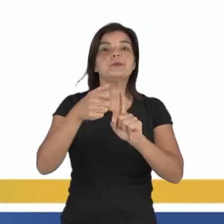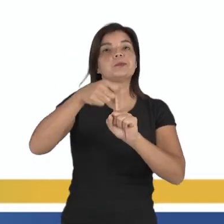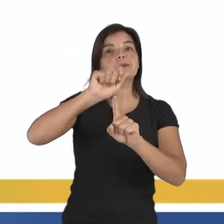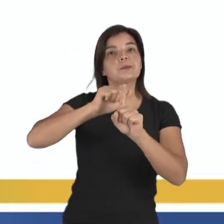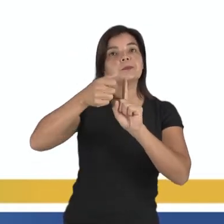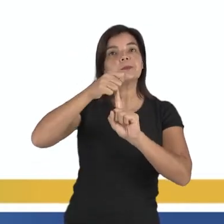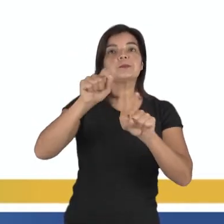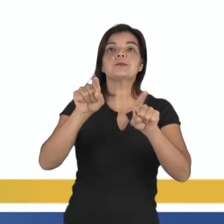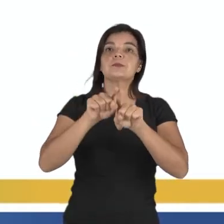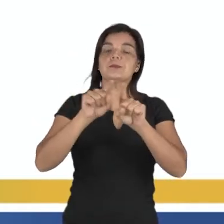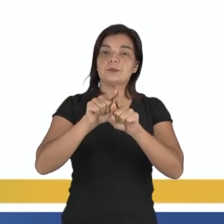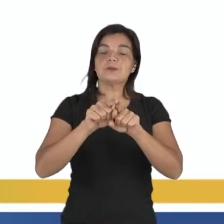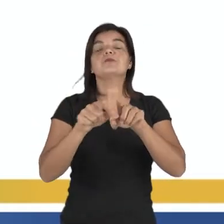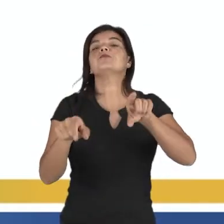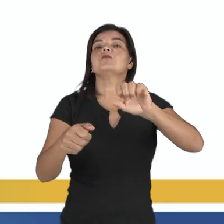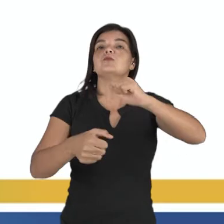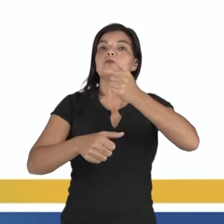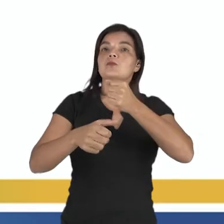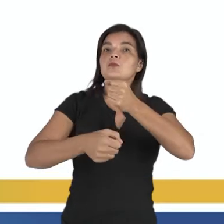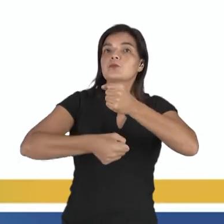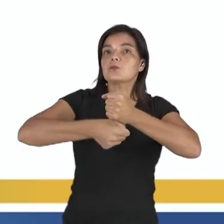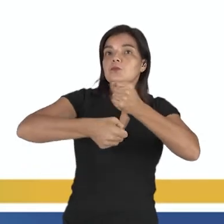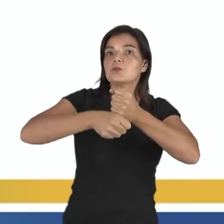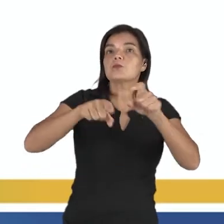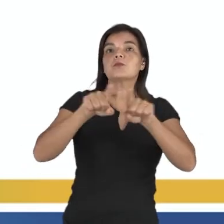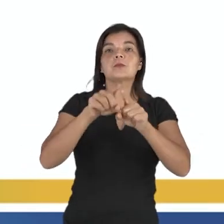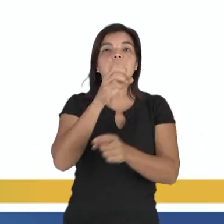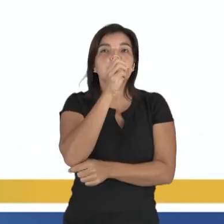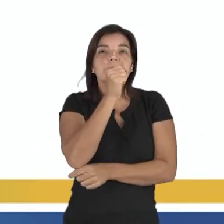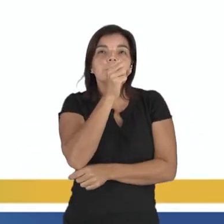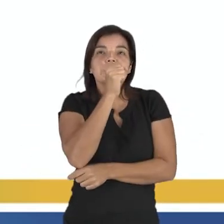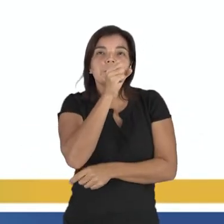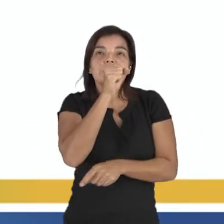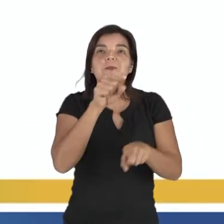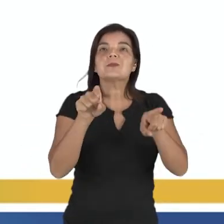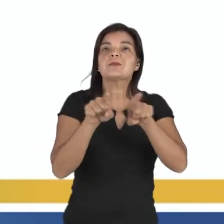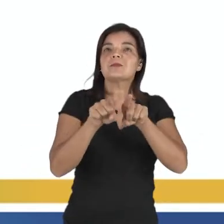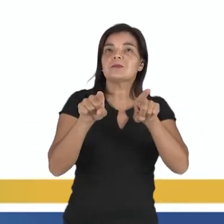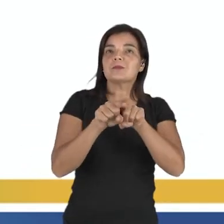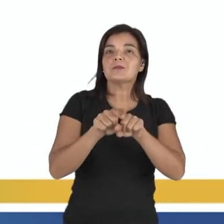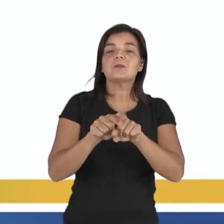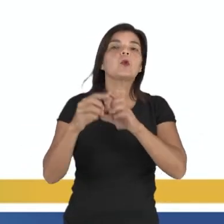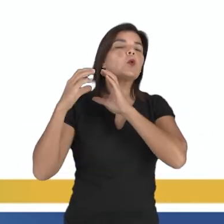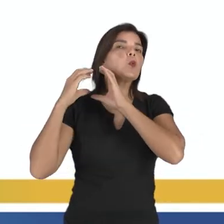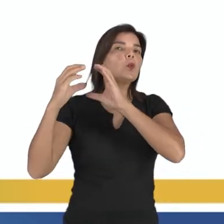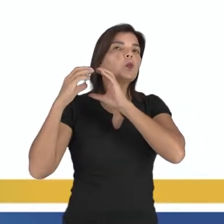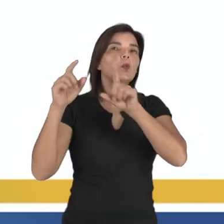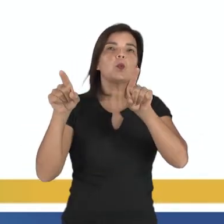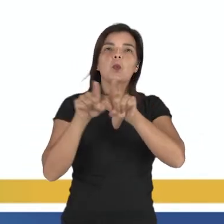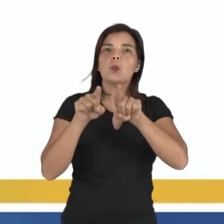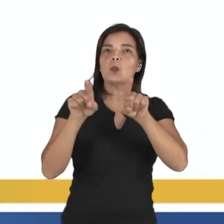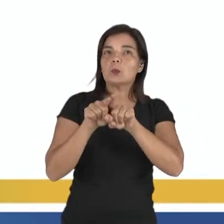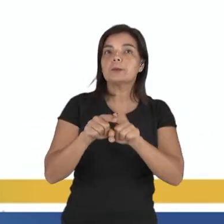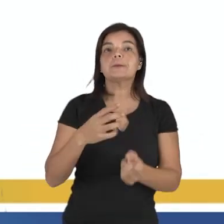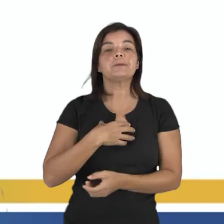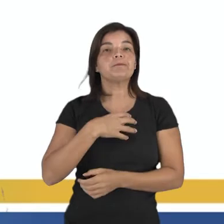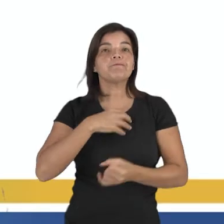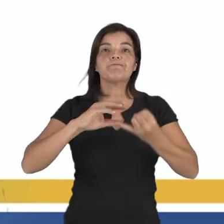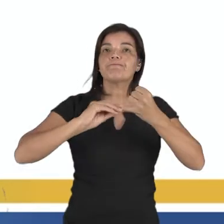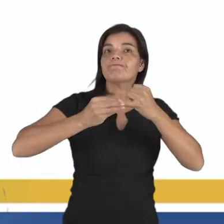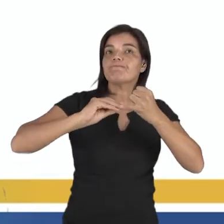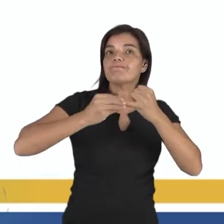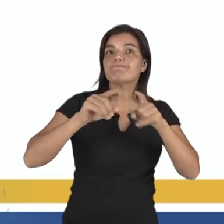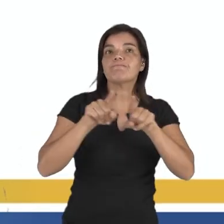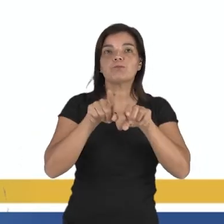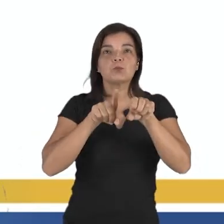batata doce, caju, cajuí, cana-de-açúcar, cará, coco da Bahia, cupuaçu, feijão,